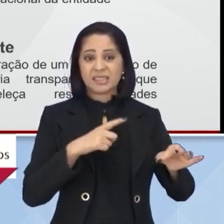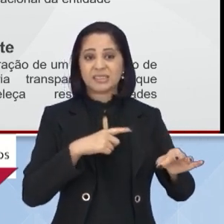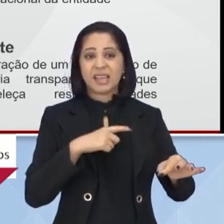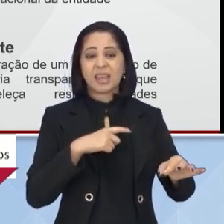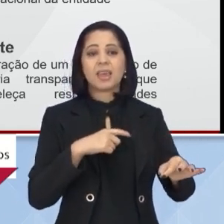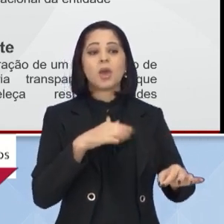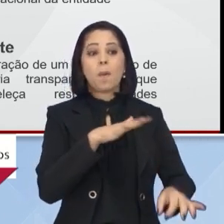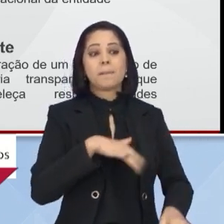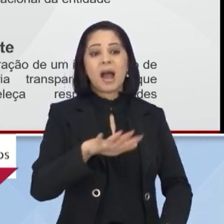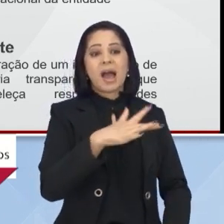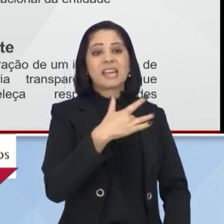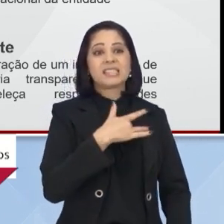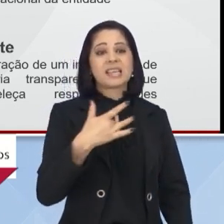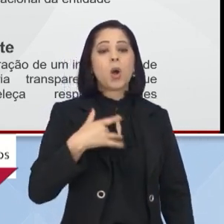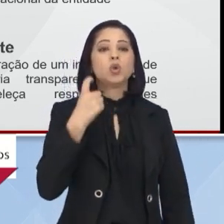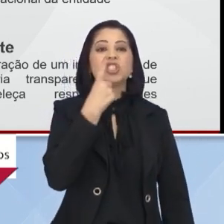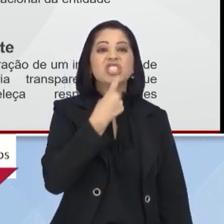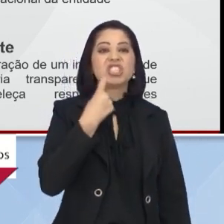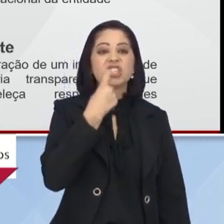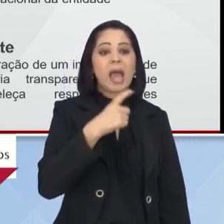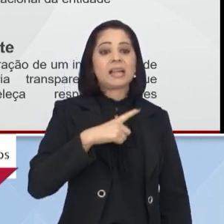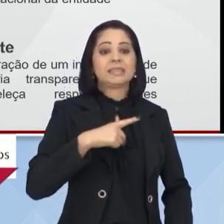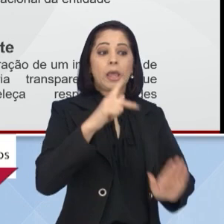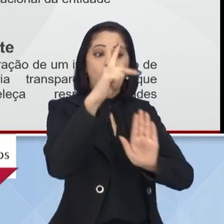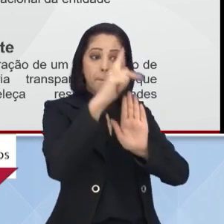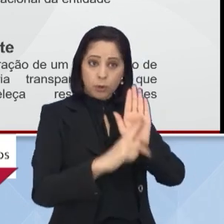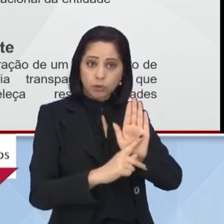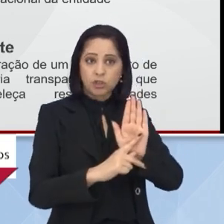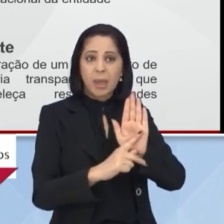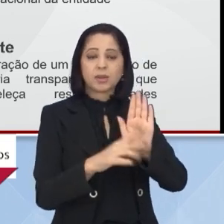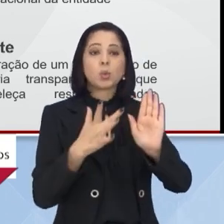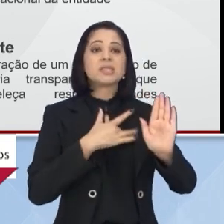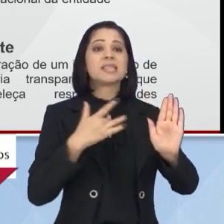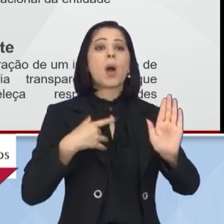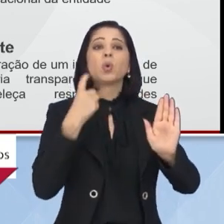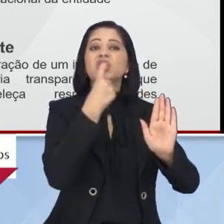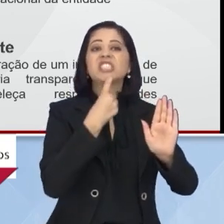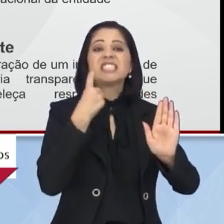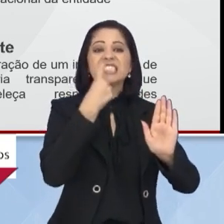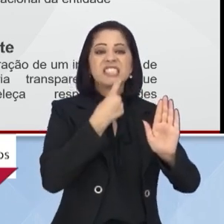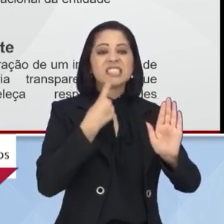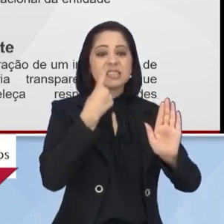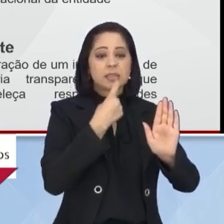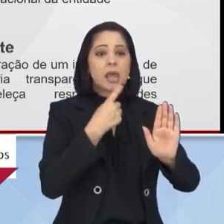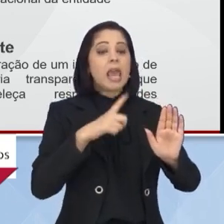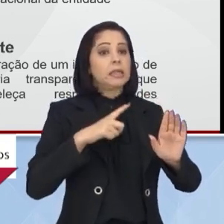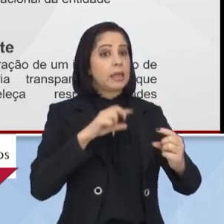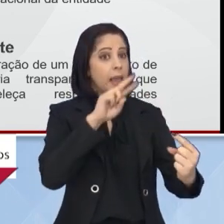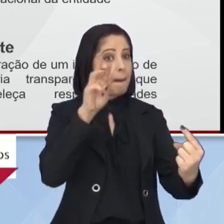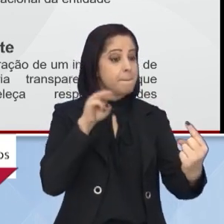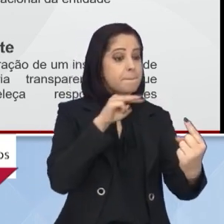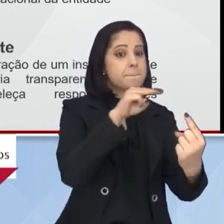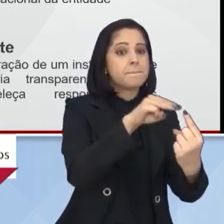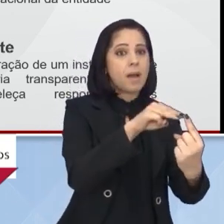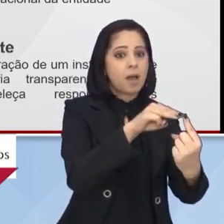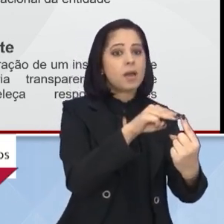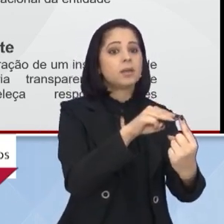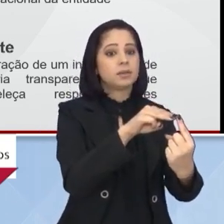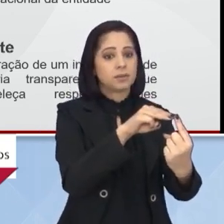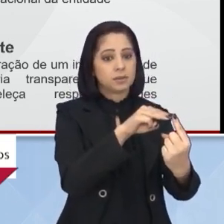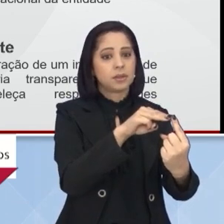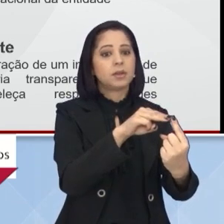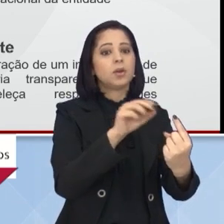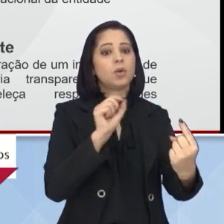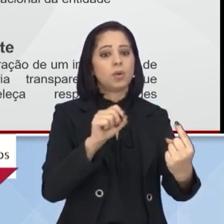bucal tinha um programa chamado saúde bucal e indicadores ações e metas que possibilitavam a